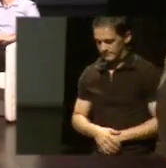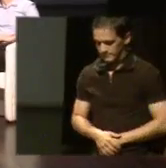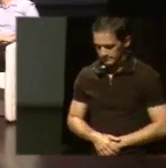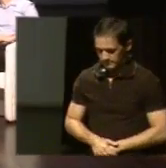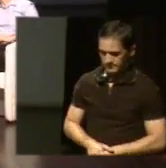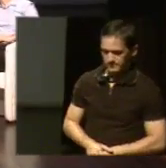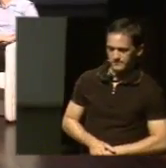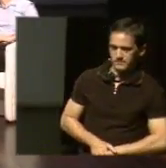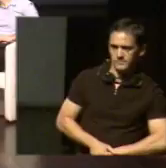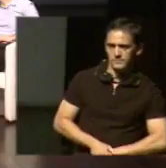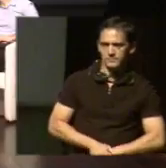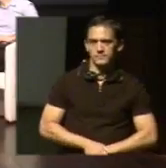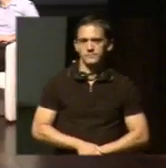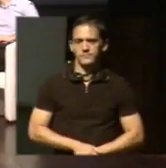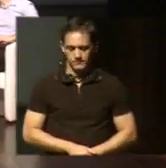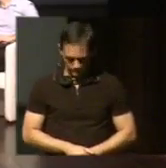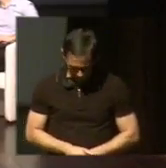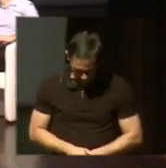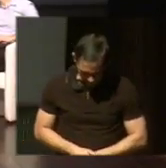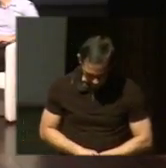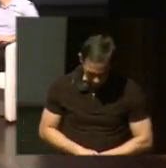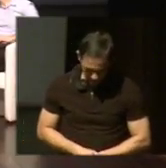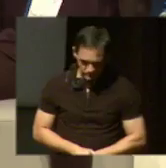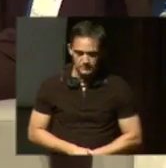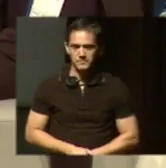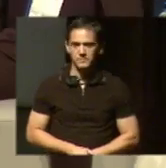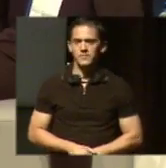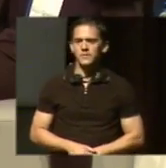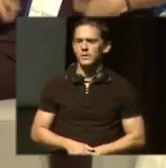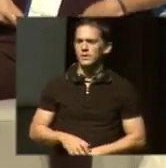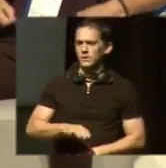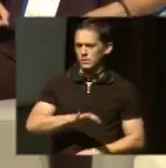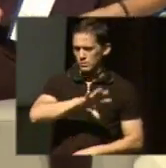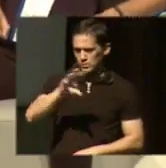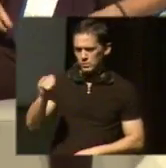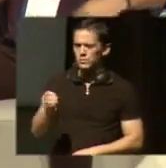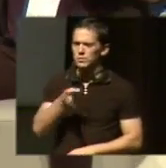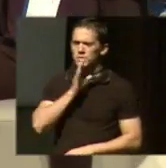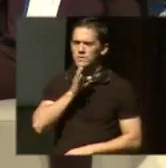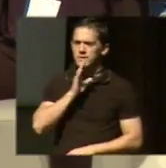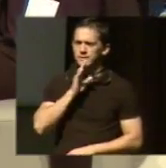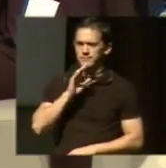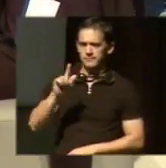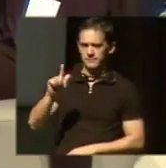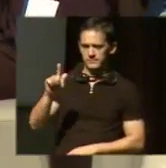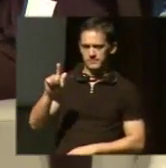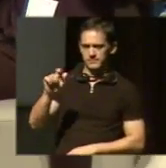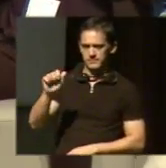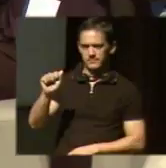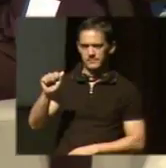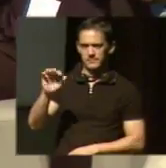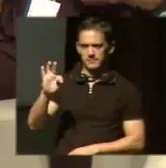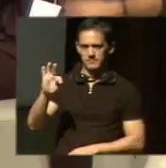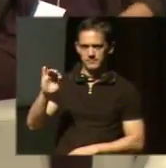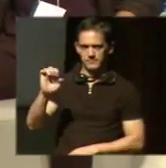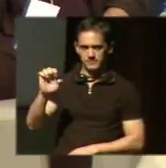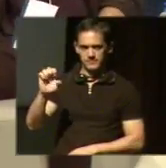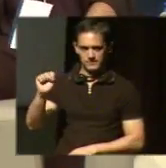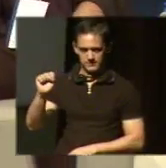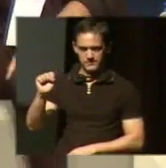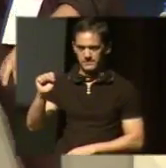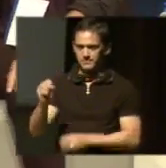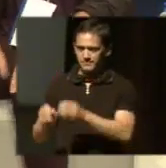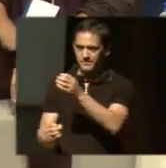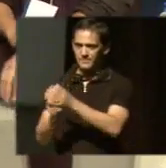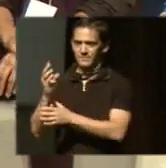Eu acho que todo mundo aqui conhece um certo senhor de idade hoje em dia chamado Bill Gates. O cara que inventou a Microsoft, uma das maiores empresas